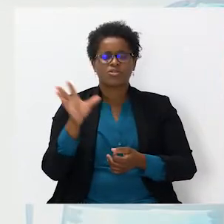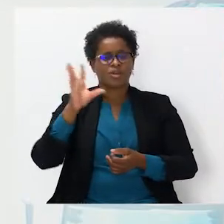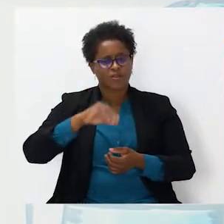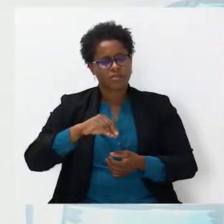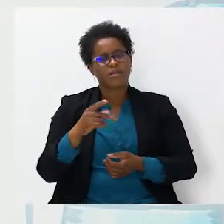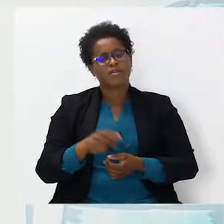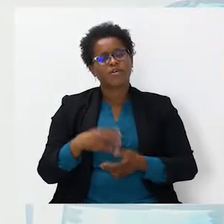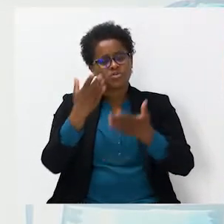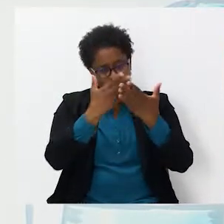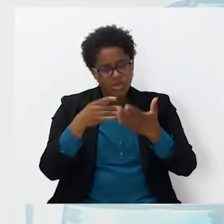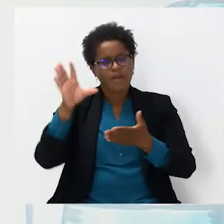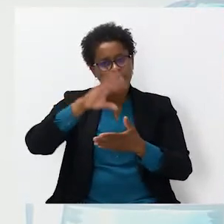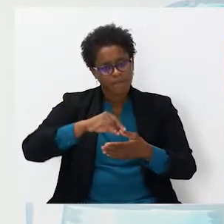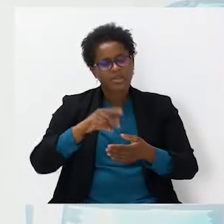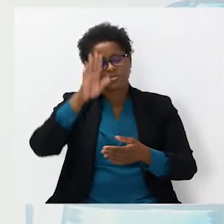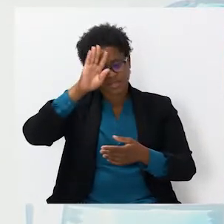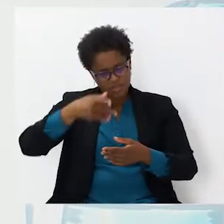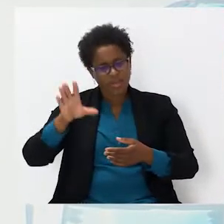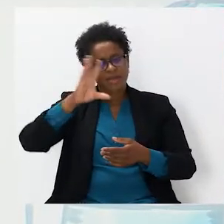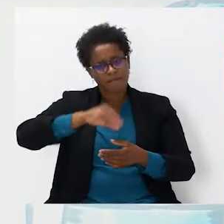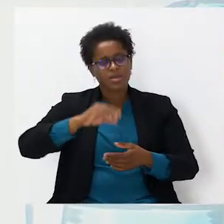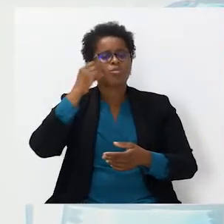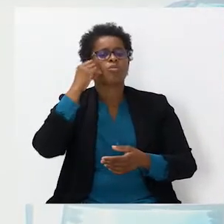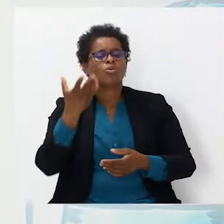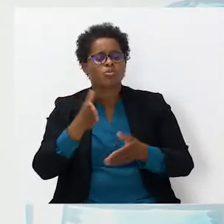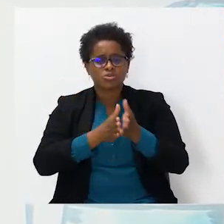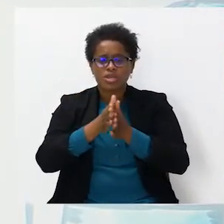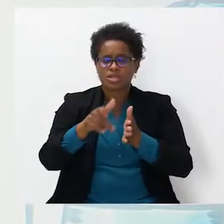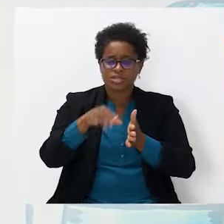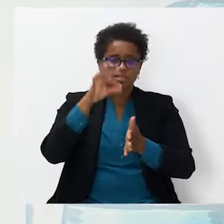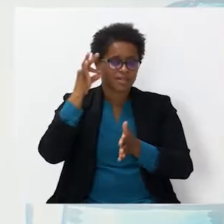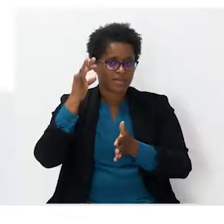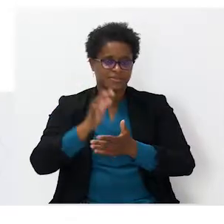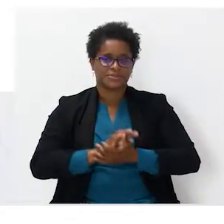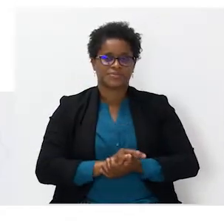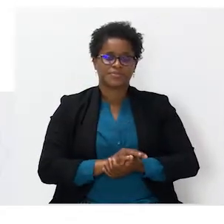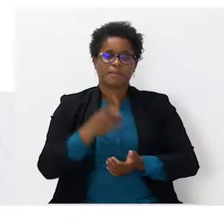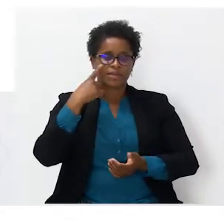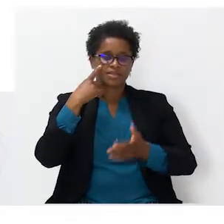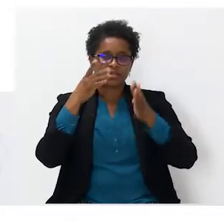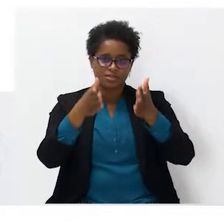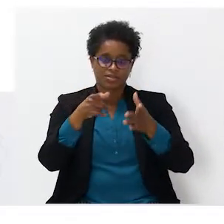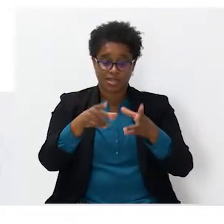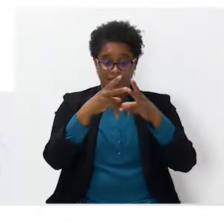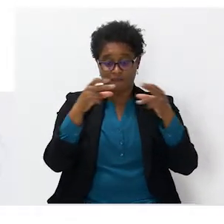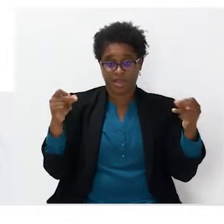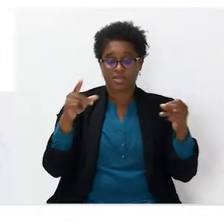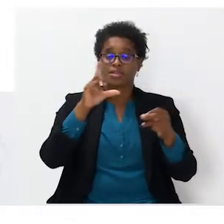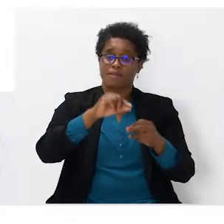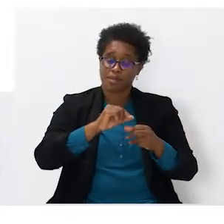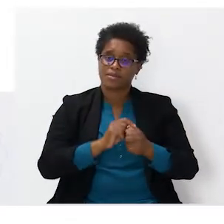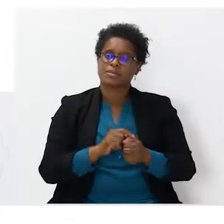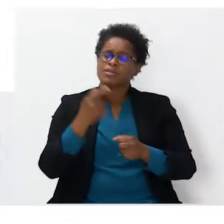mas vamos estudar mais para saberem mais como usar esses sinais. Prestem atenção nesta frase que